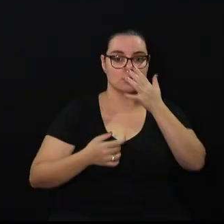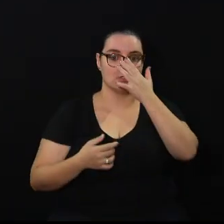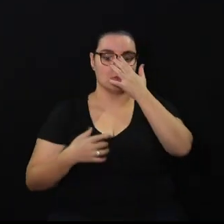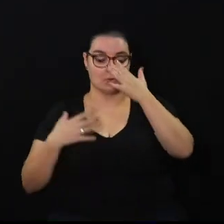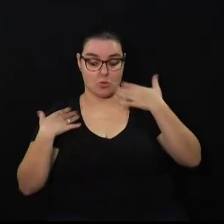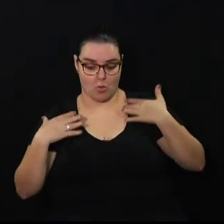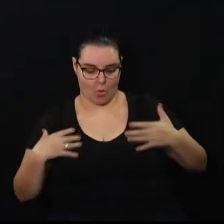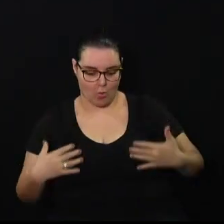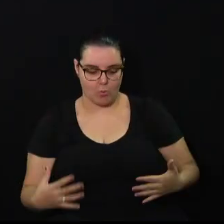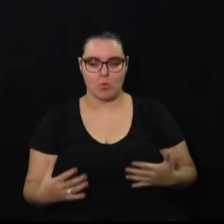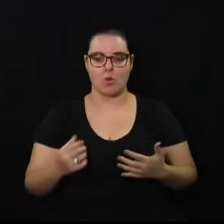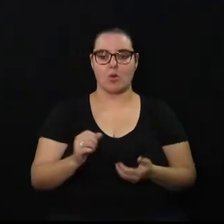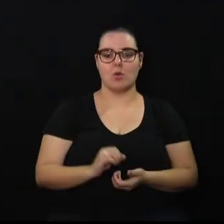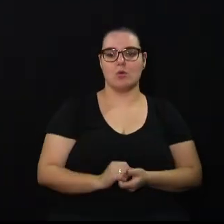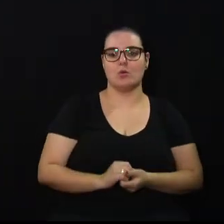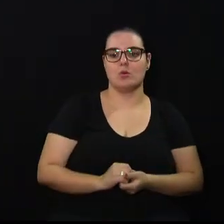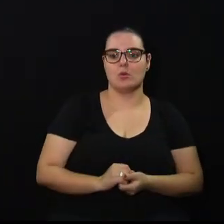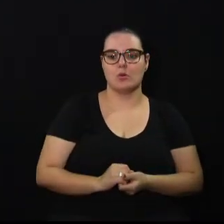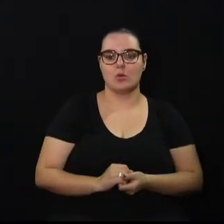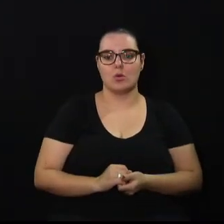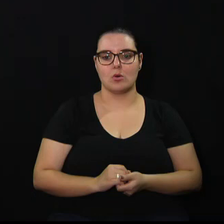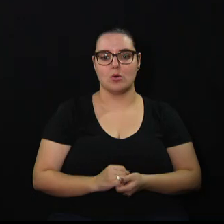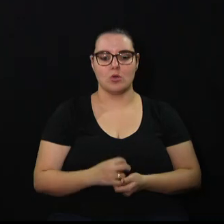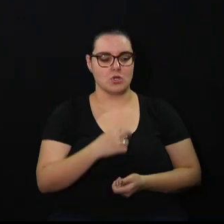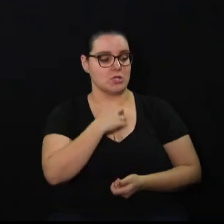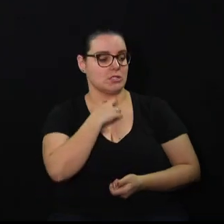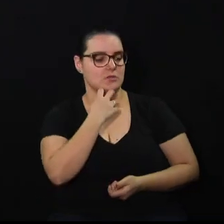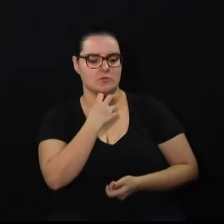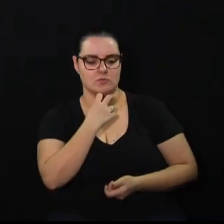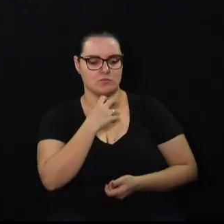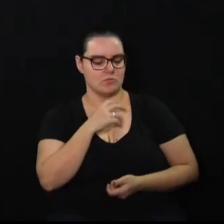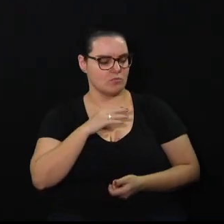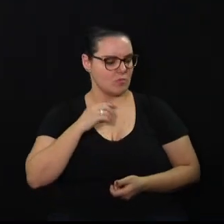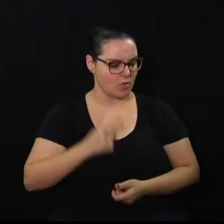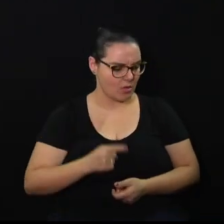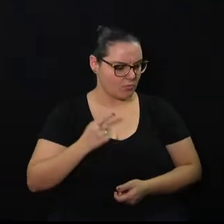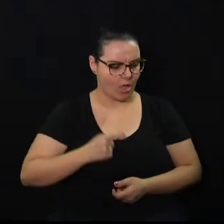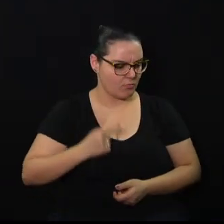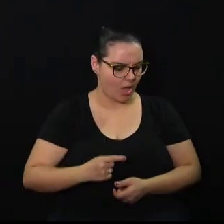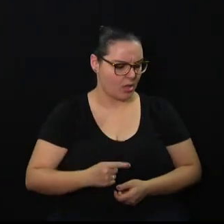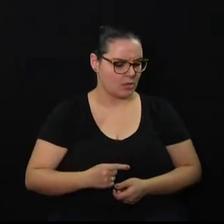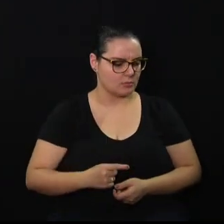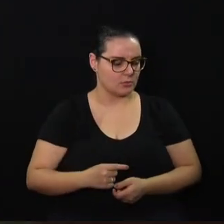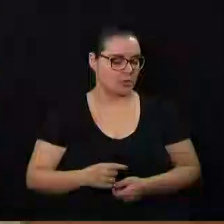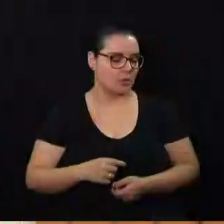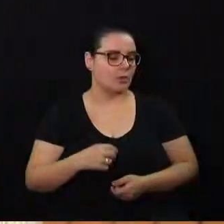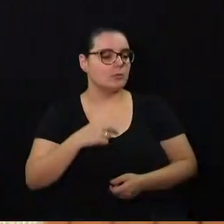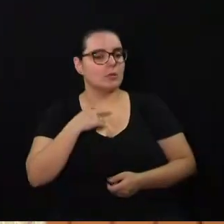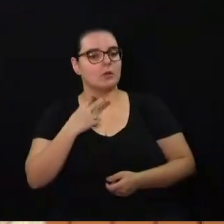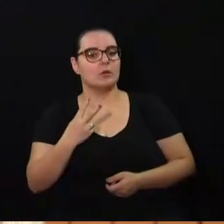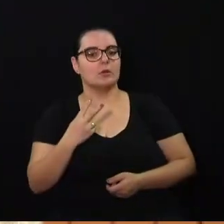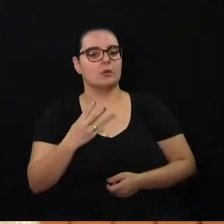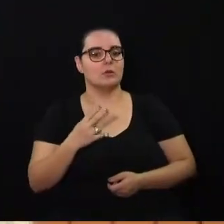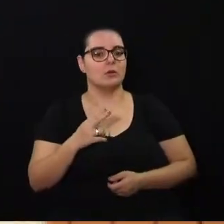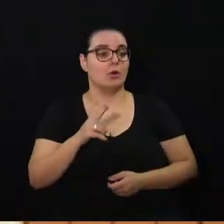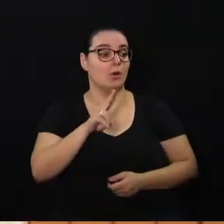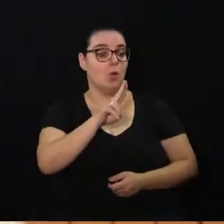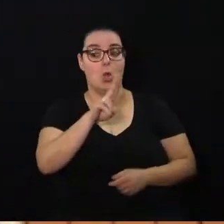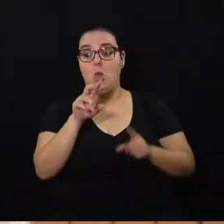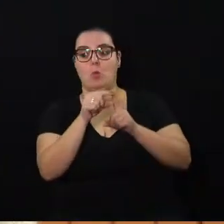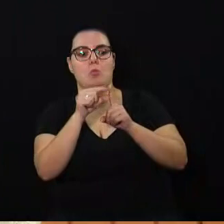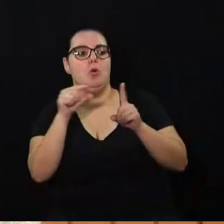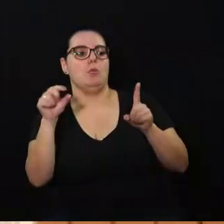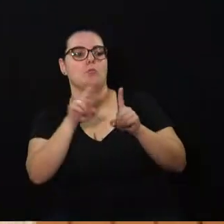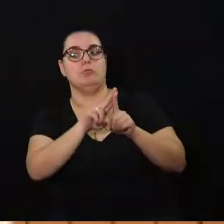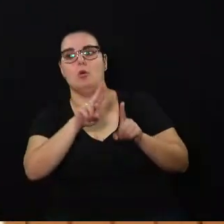corporal é mesmo no tom de voz do jeito que eu falo com meu filho nessa chama o filho com nome sobrenome filho já já vai entender